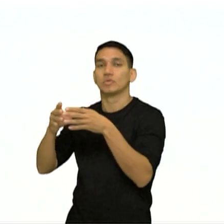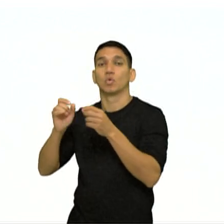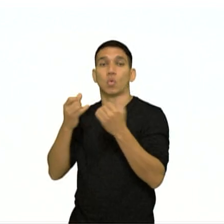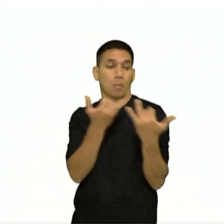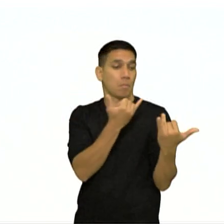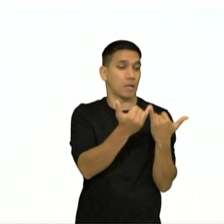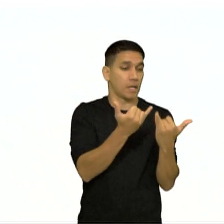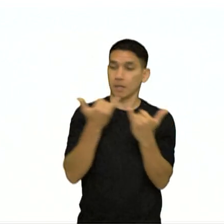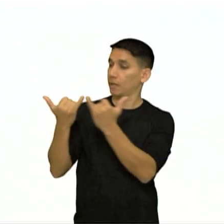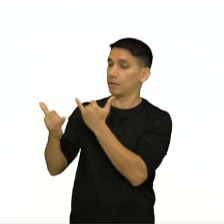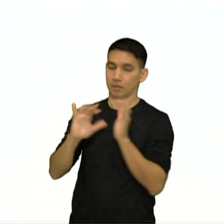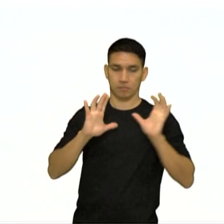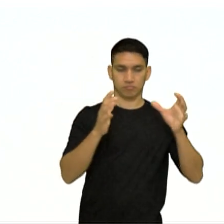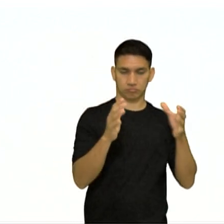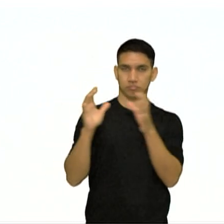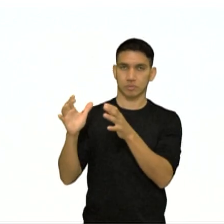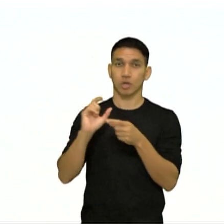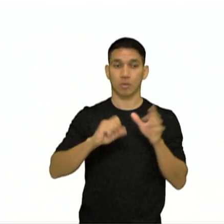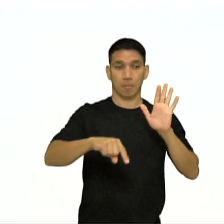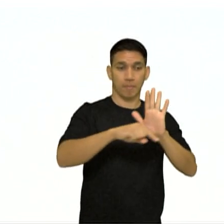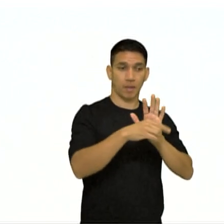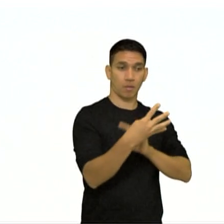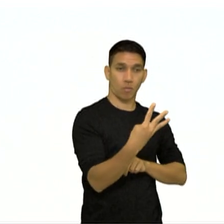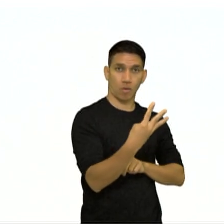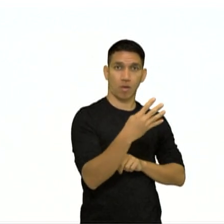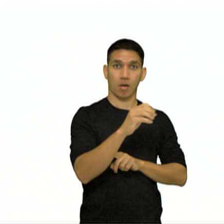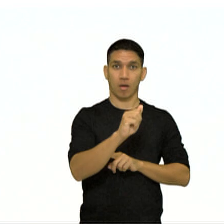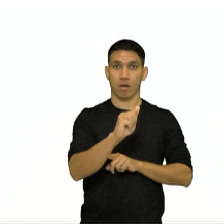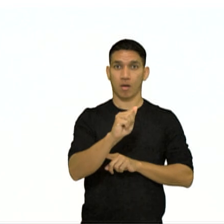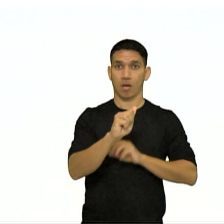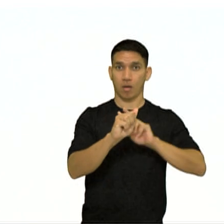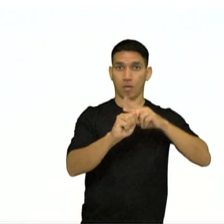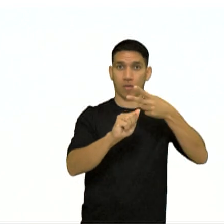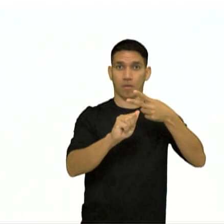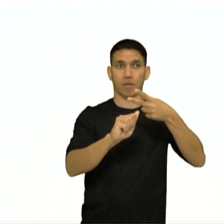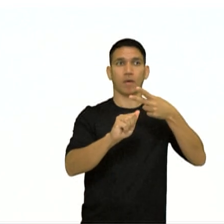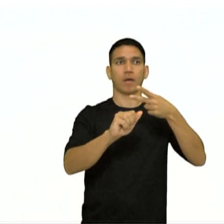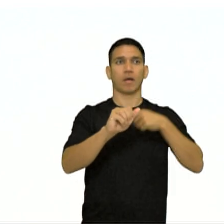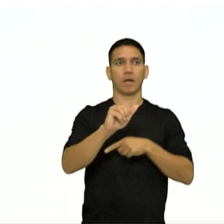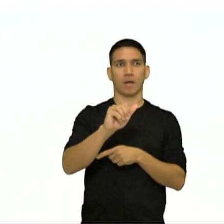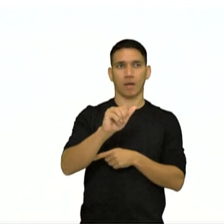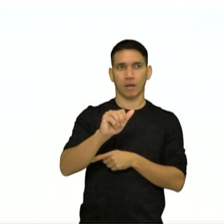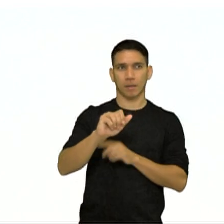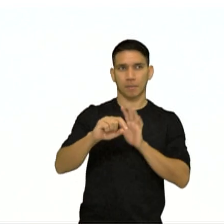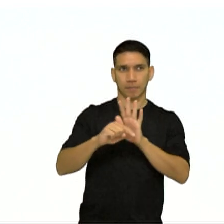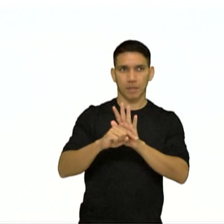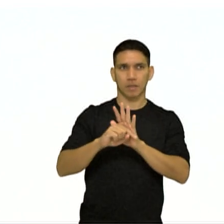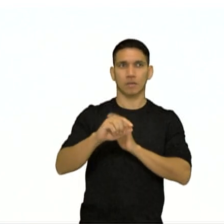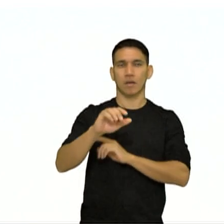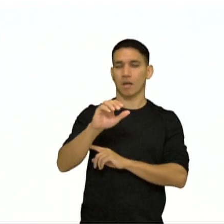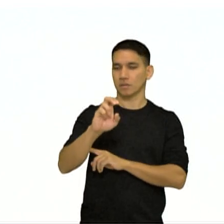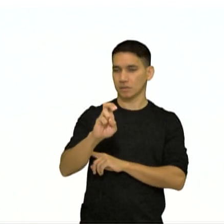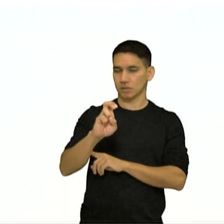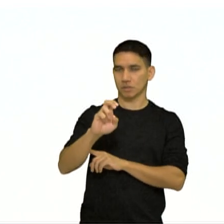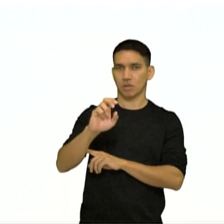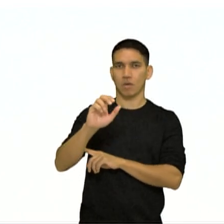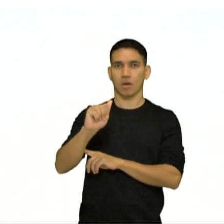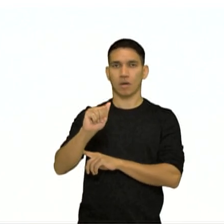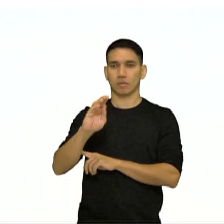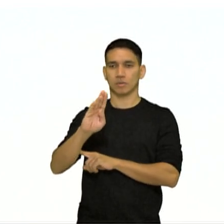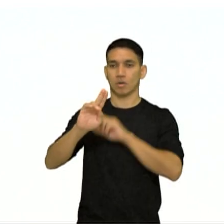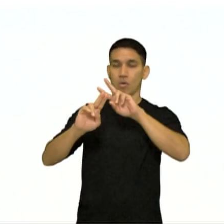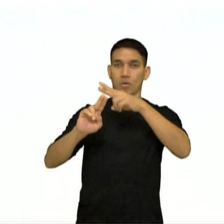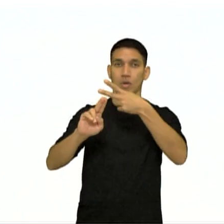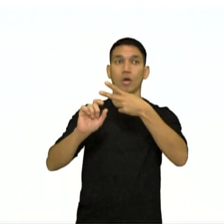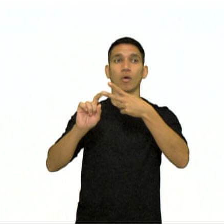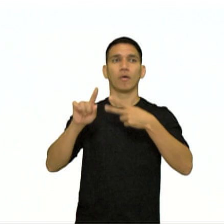aqui aqui então ficou - 4 ao quadrado AB ao quadrado menos 5 Abel quadrado vai dar -